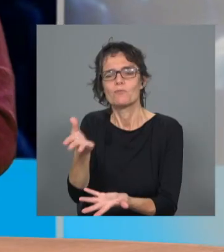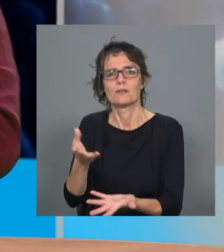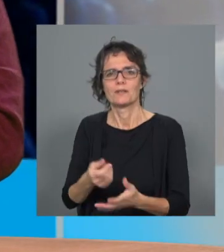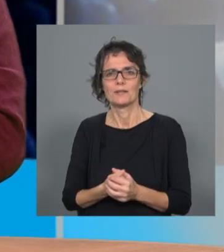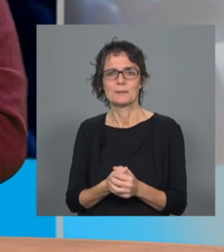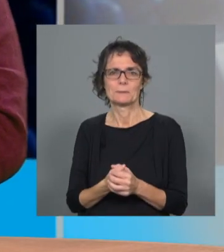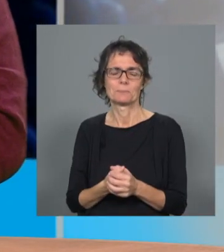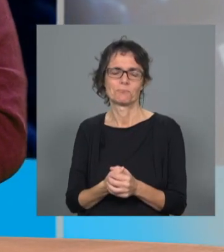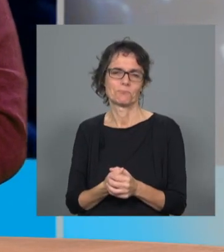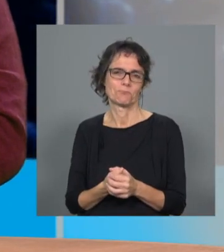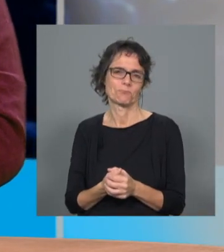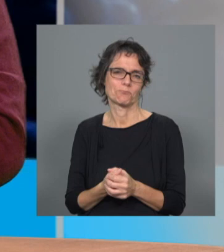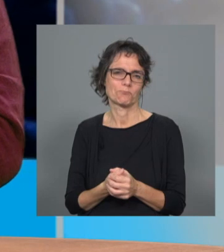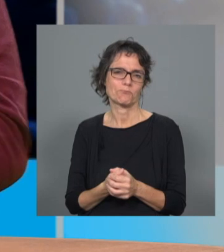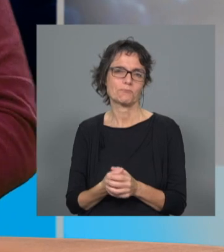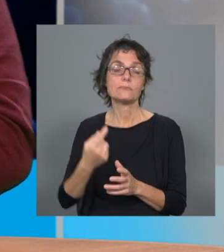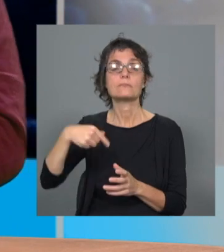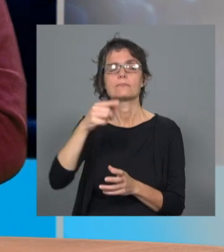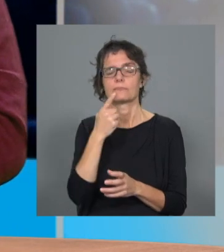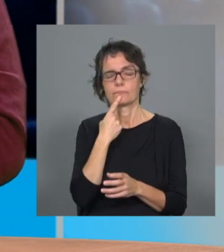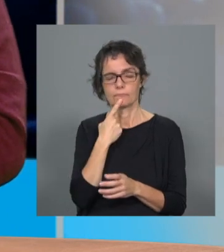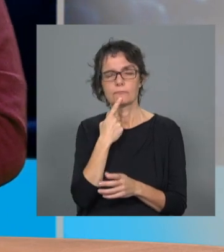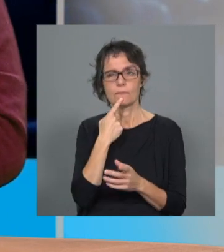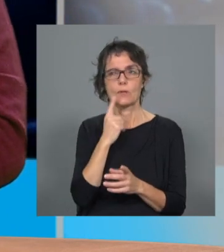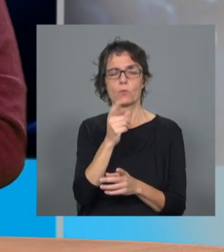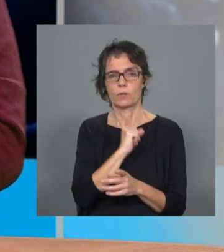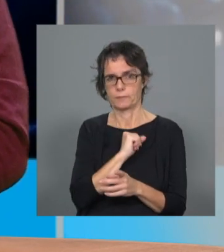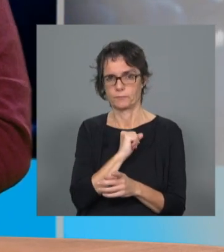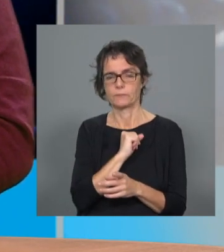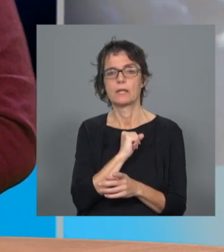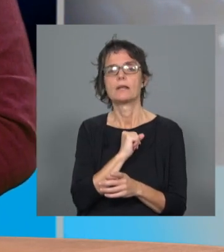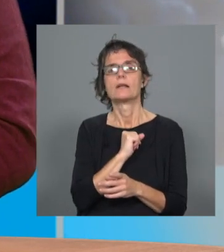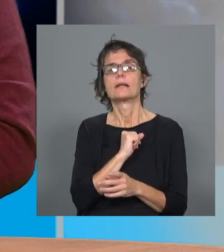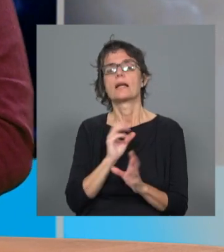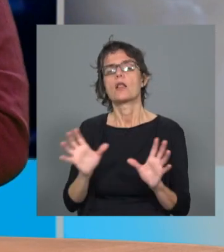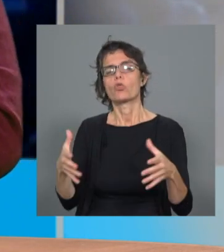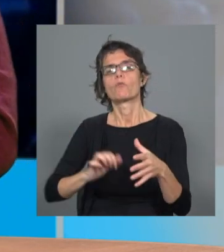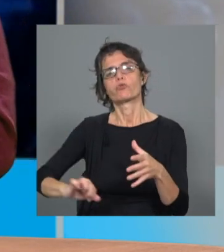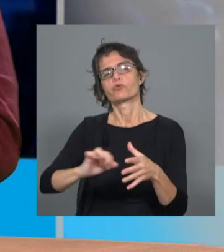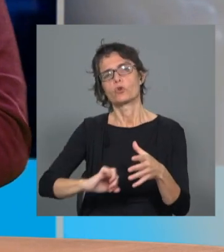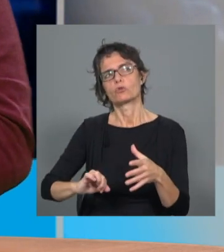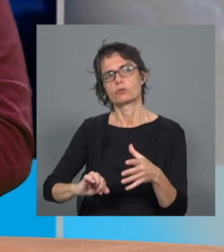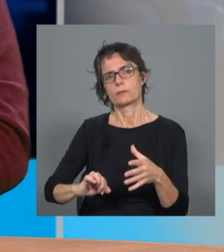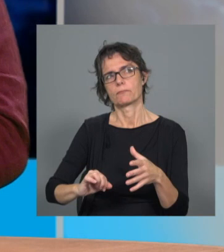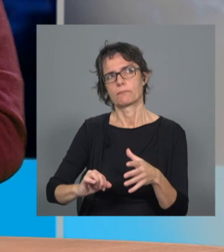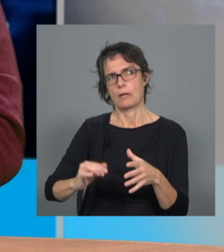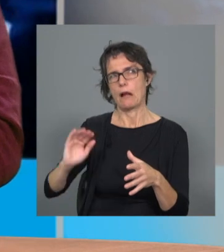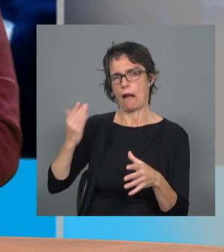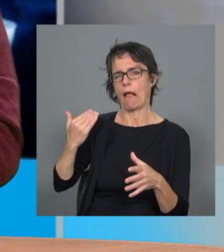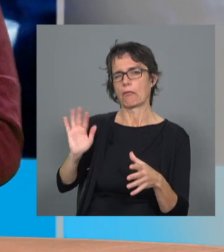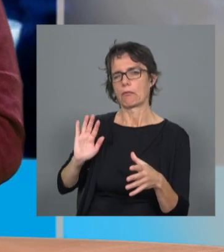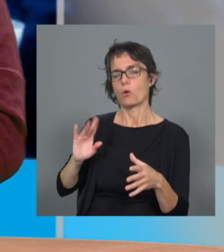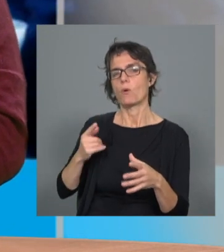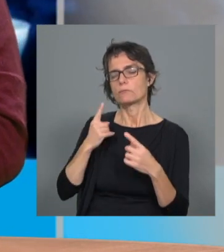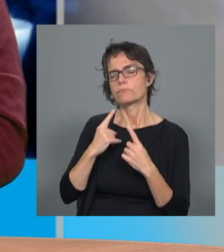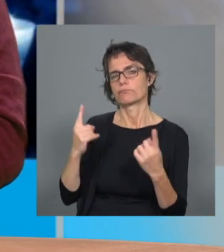nós percebemos logo muito claramente desde o início foi que existe ainda nas nossas comunidades, agora se calhar já não tanto, mas logo no início, quando foi feito o